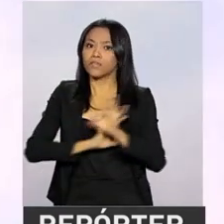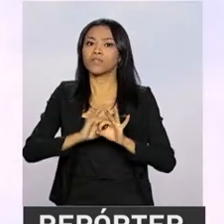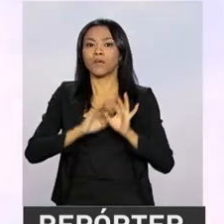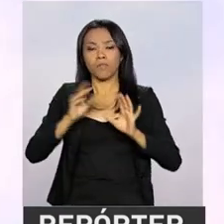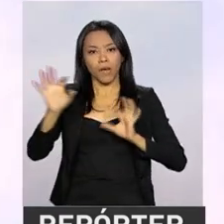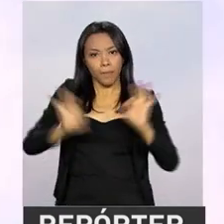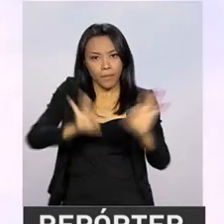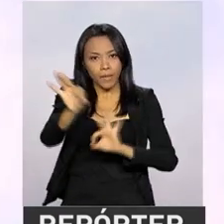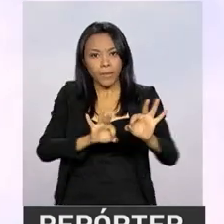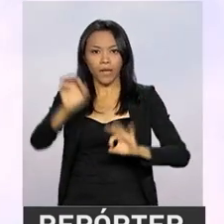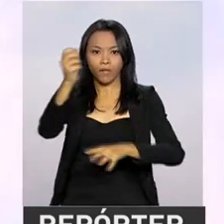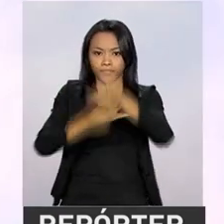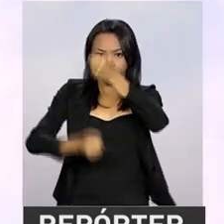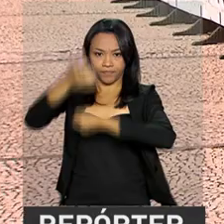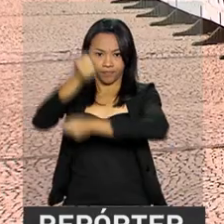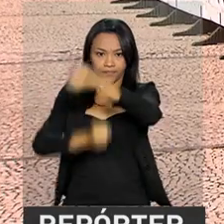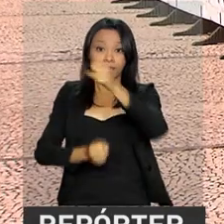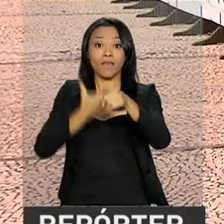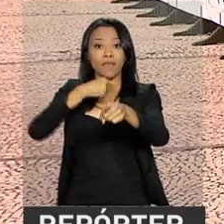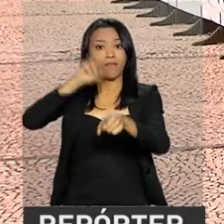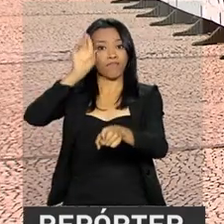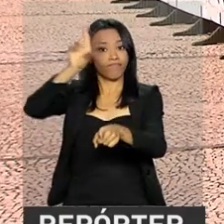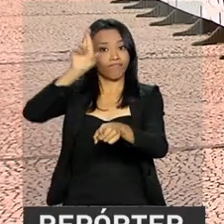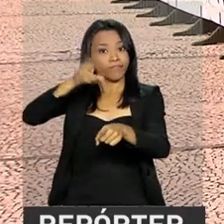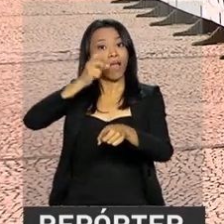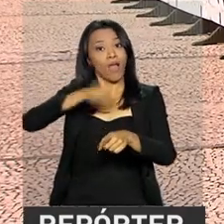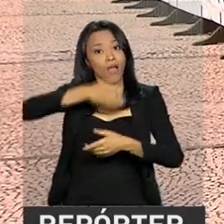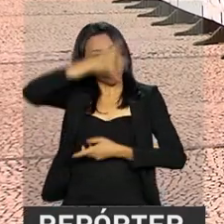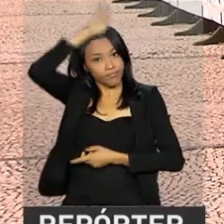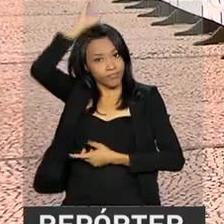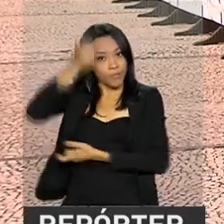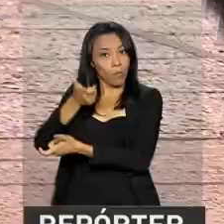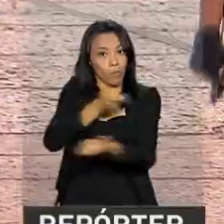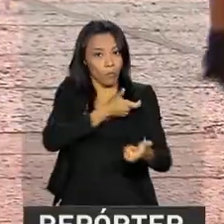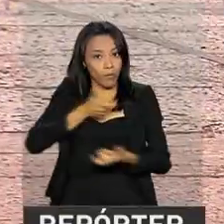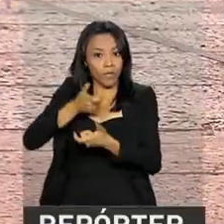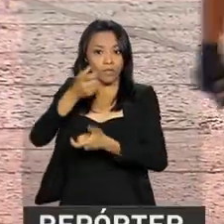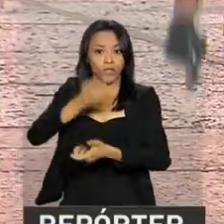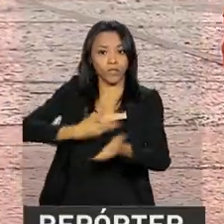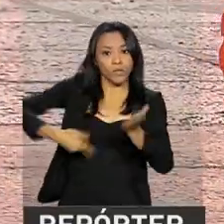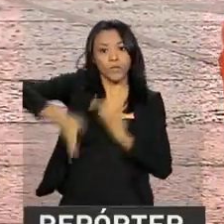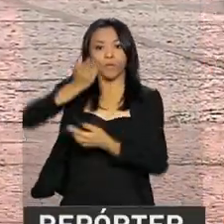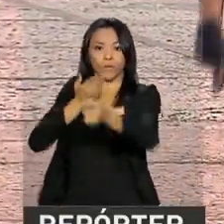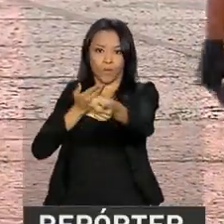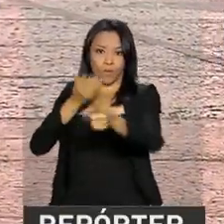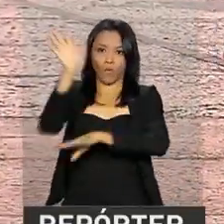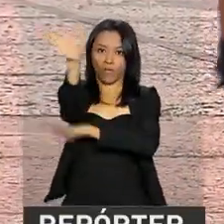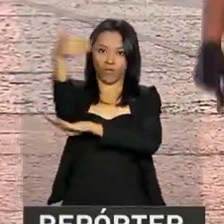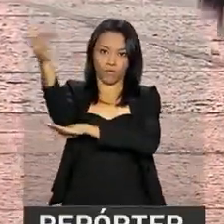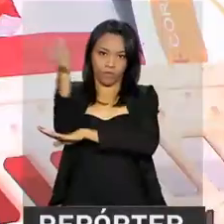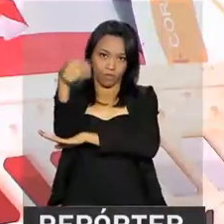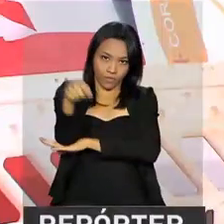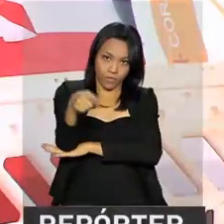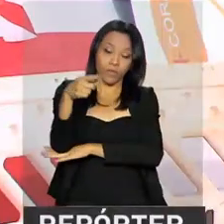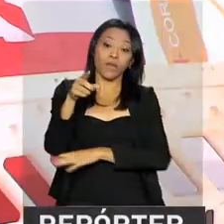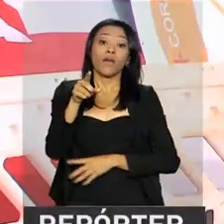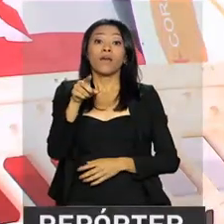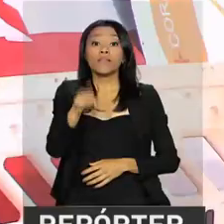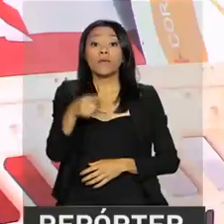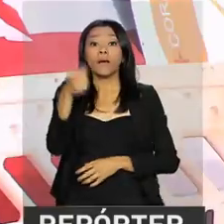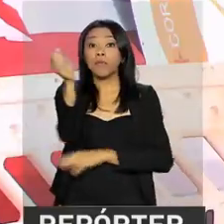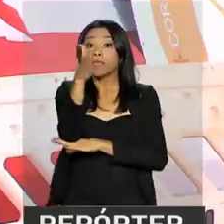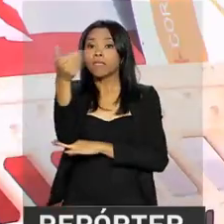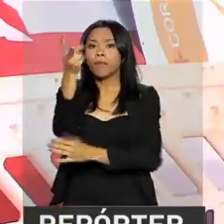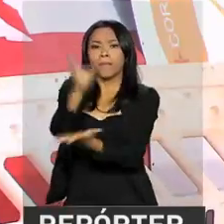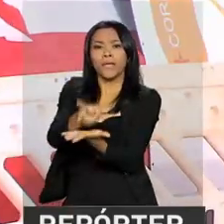bombeiros estiveram à frente do cerimonial que é realizado em cumprimento ao decreto 5.605 de 2005 a bandeira que